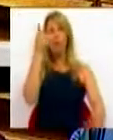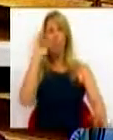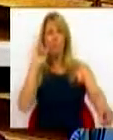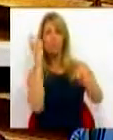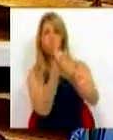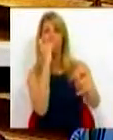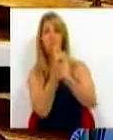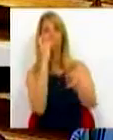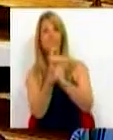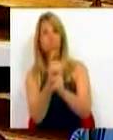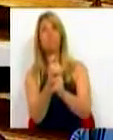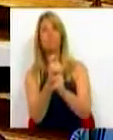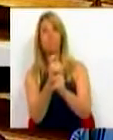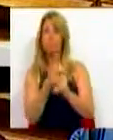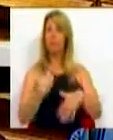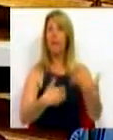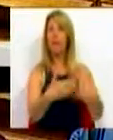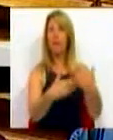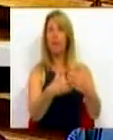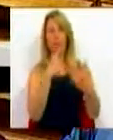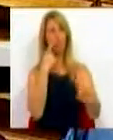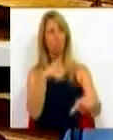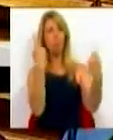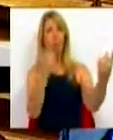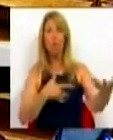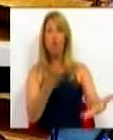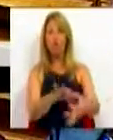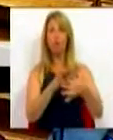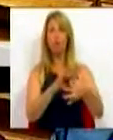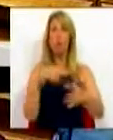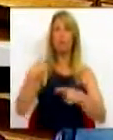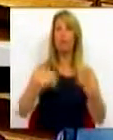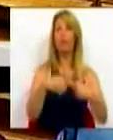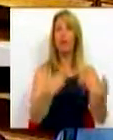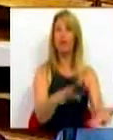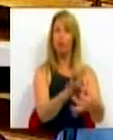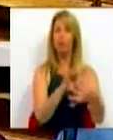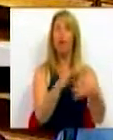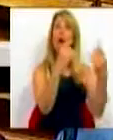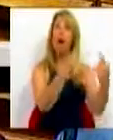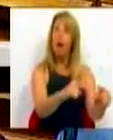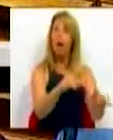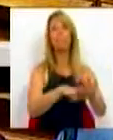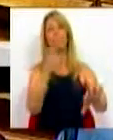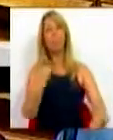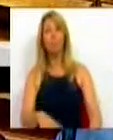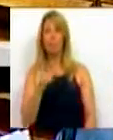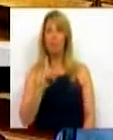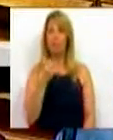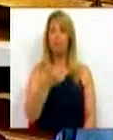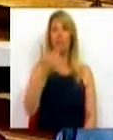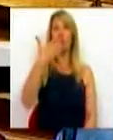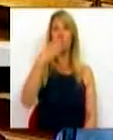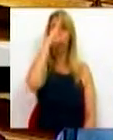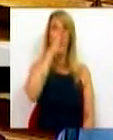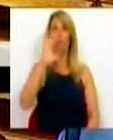monitorizar os ritmos que marcam a solidariedade intergeracional? É por isso que o 21º Governo